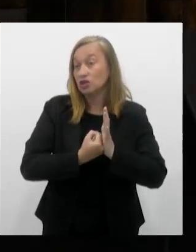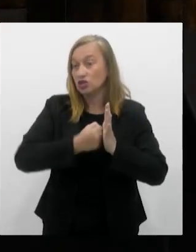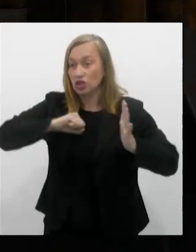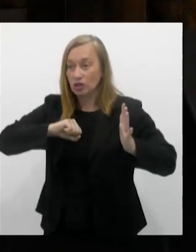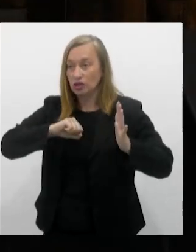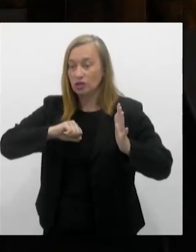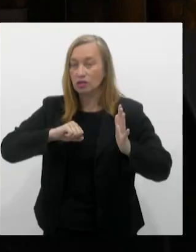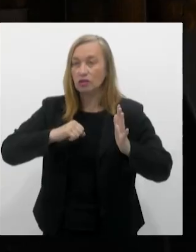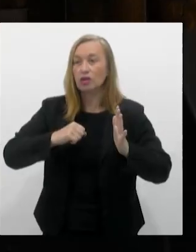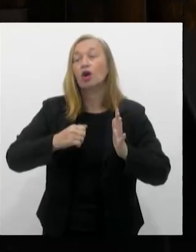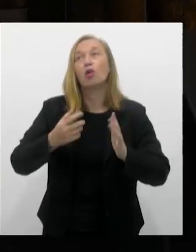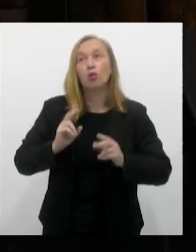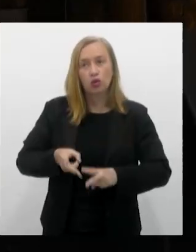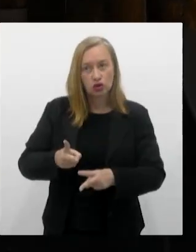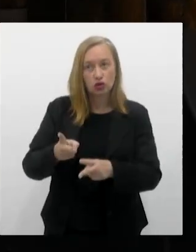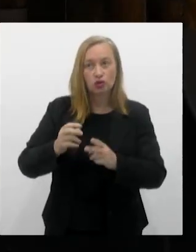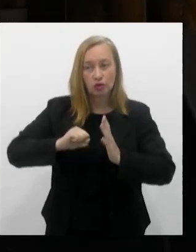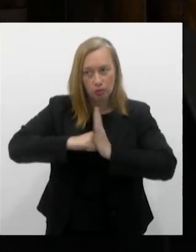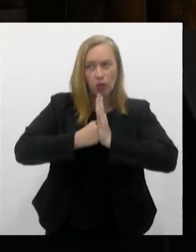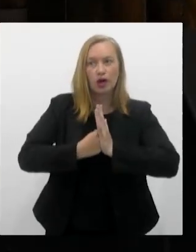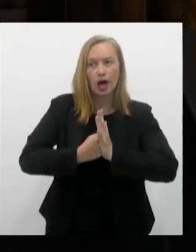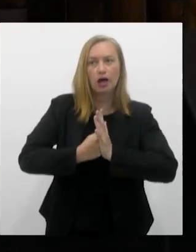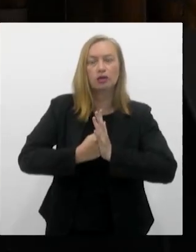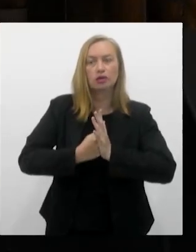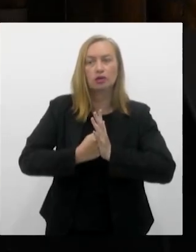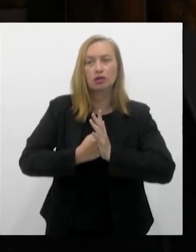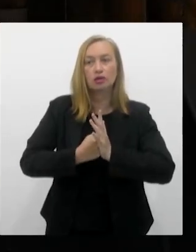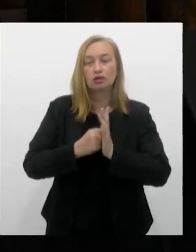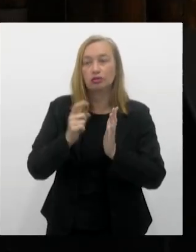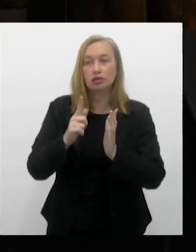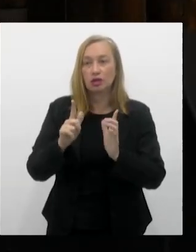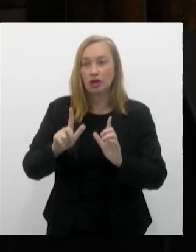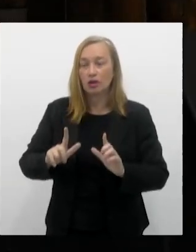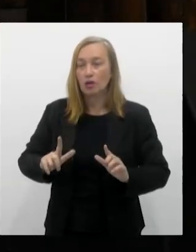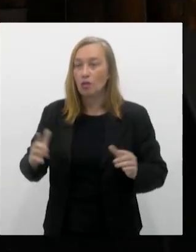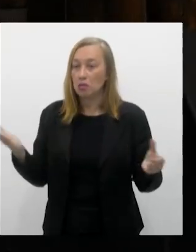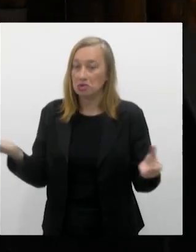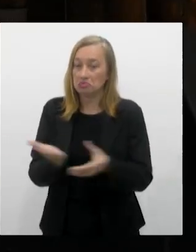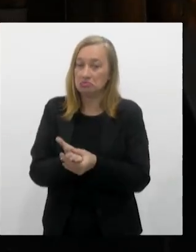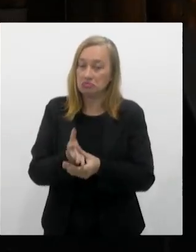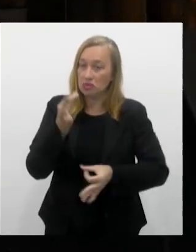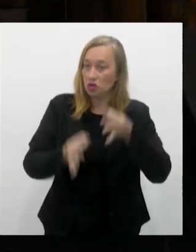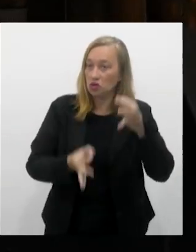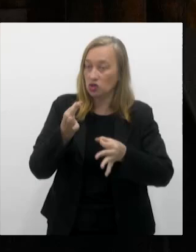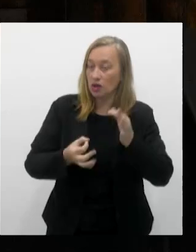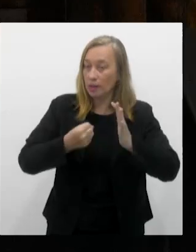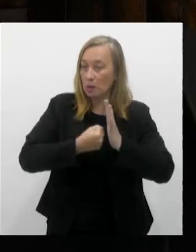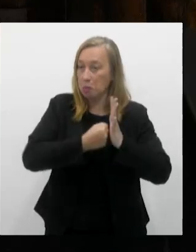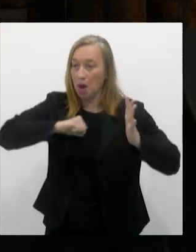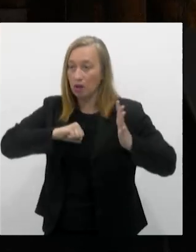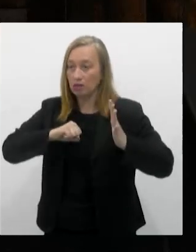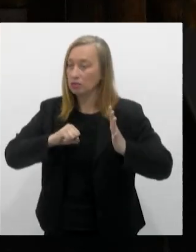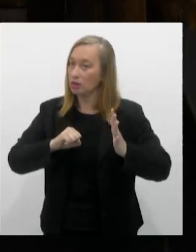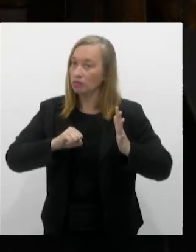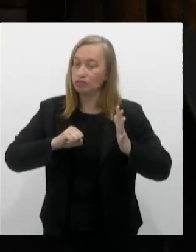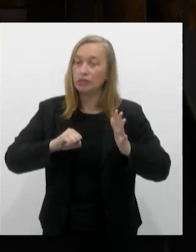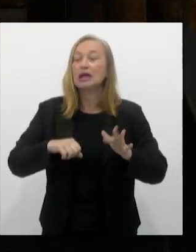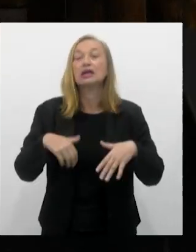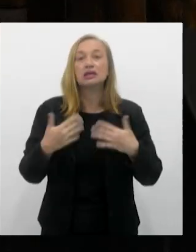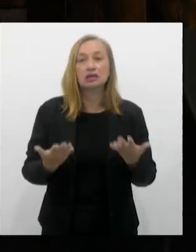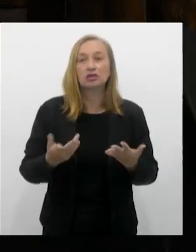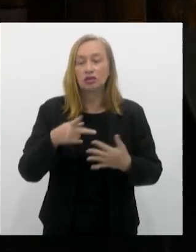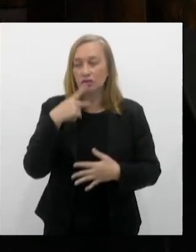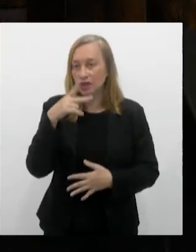Tomara que continue bloqueado. Não venha nenhuma ação da Justiça para desbloquear. Então, estou trazendo